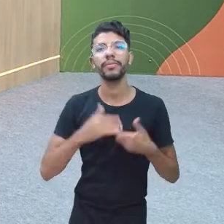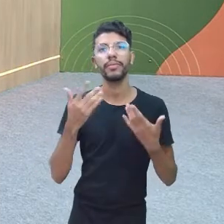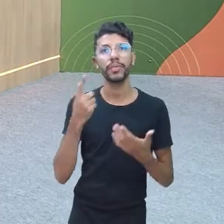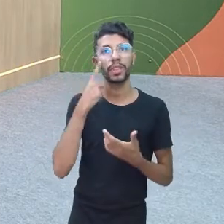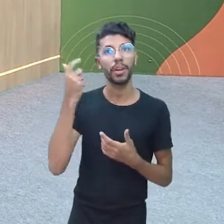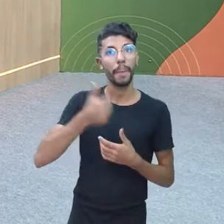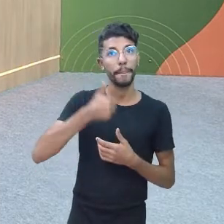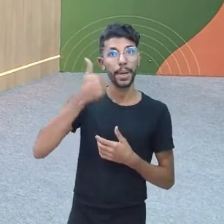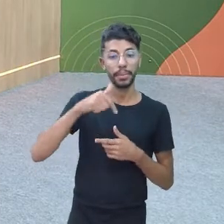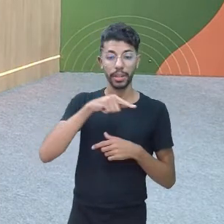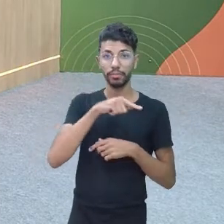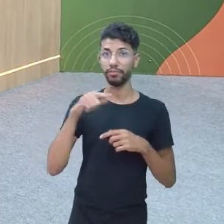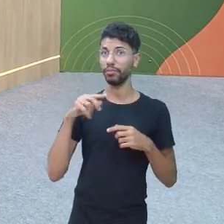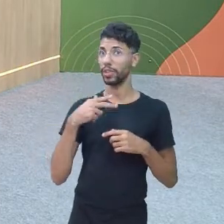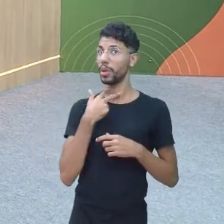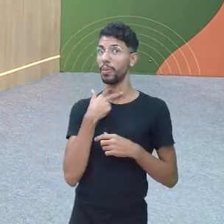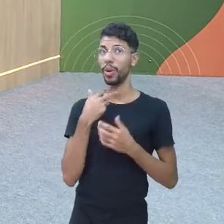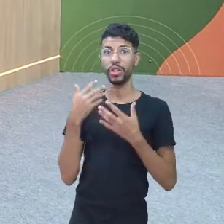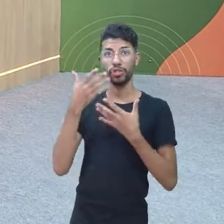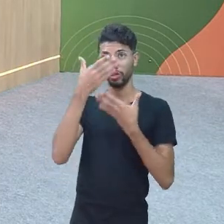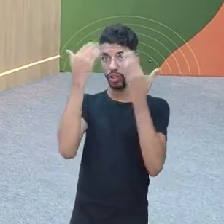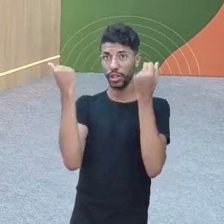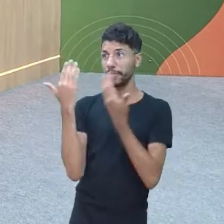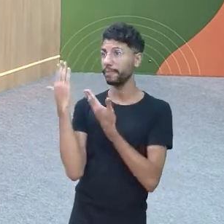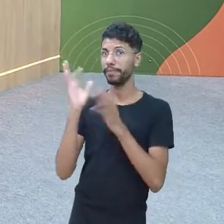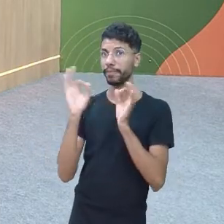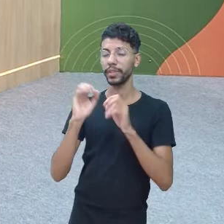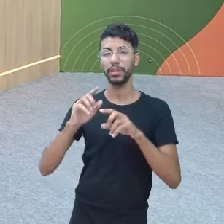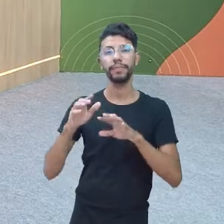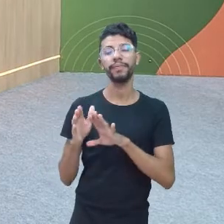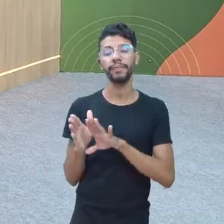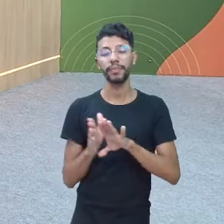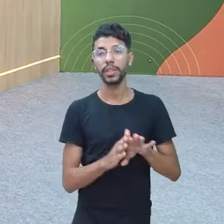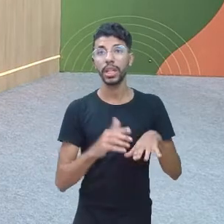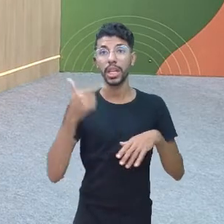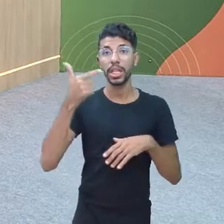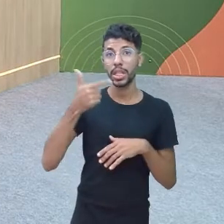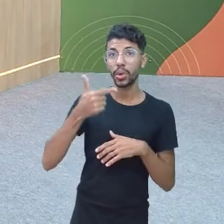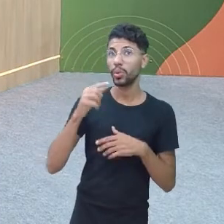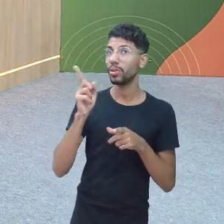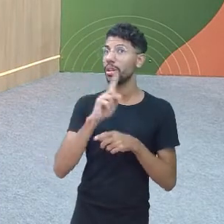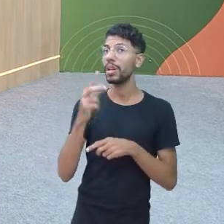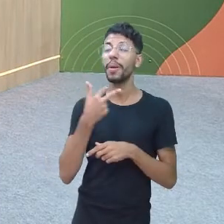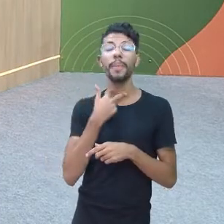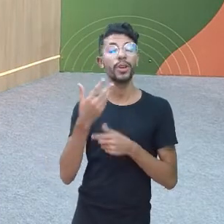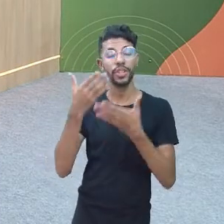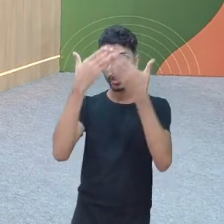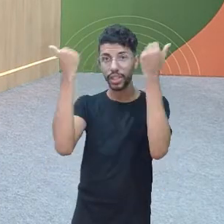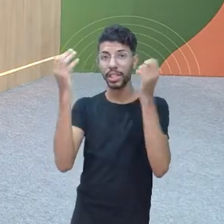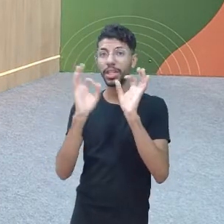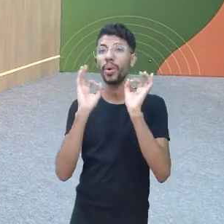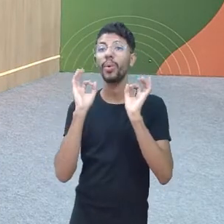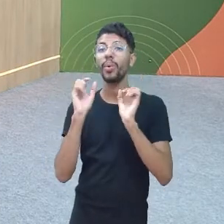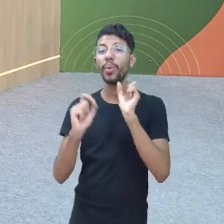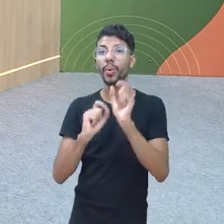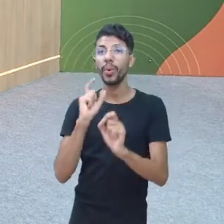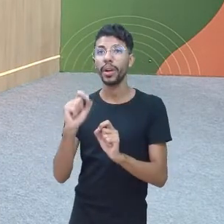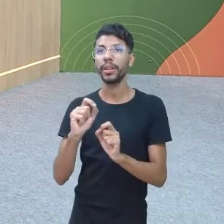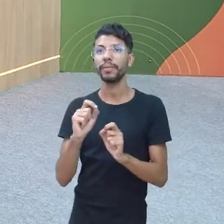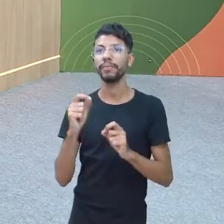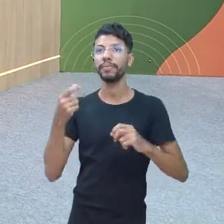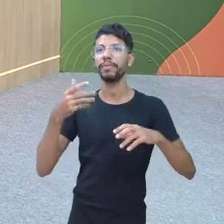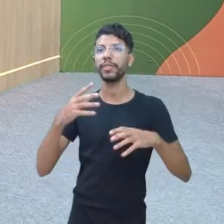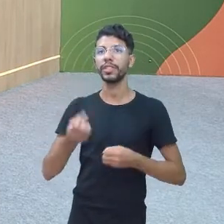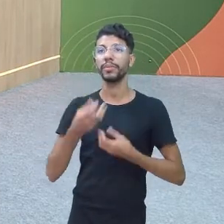pode esquecer disso. E segundo, você não pode esquecer desse tipo de relação. E aí vem de novo aquela atividade que eu